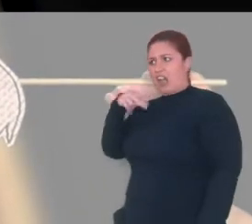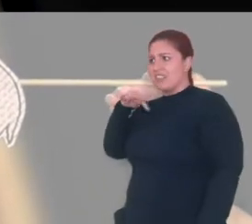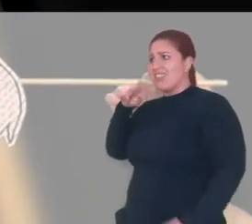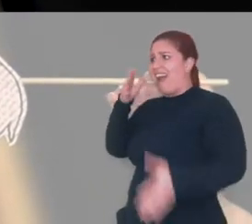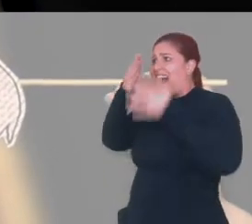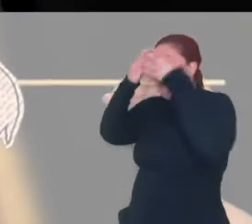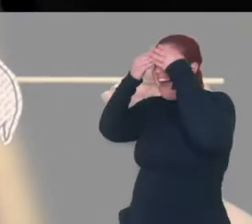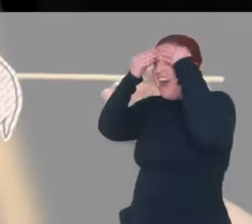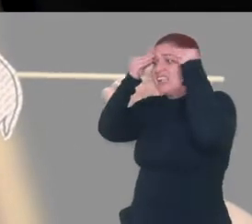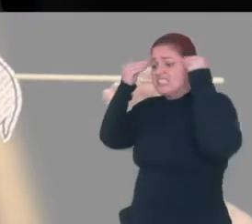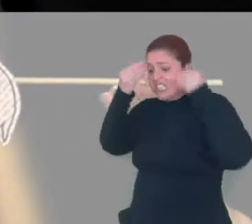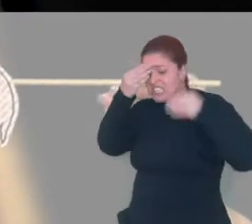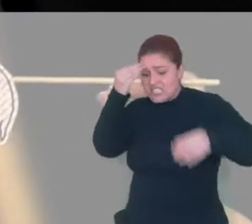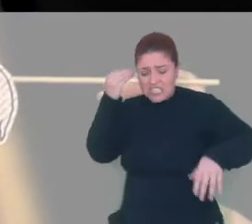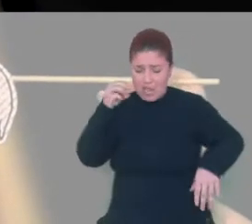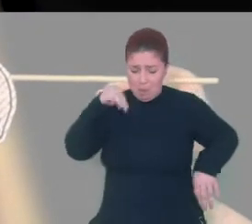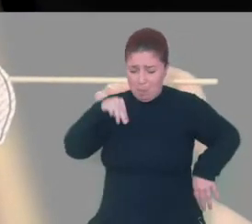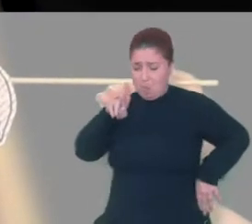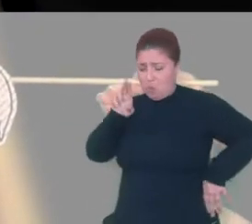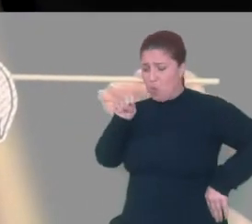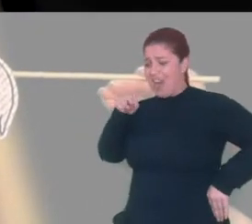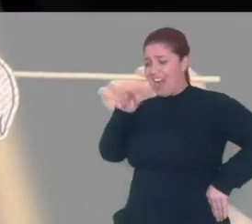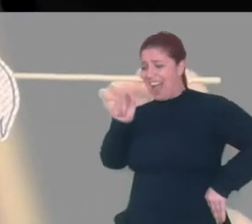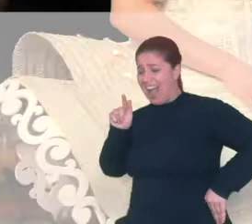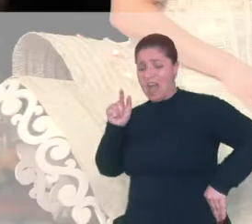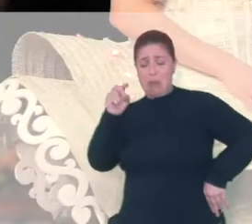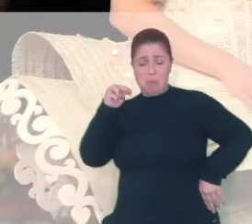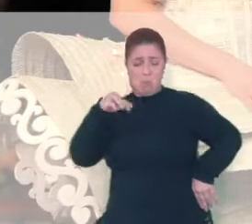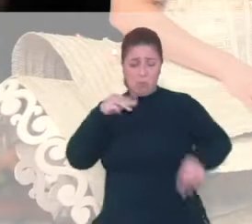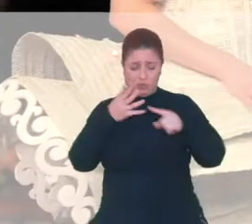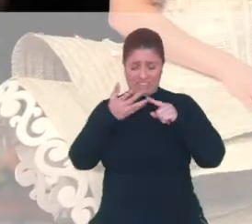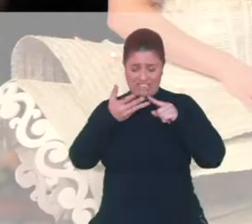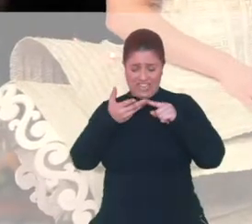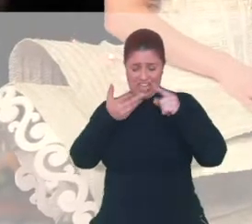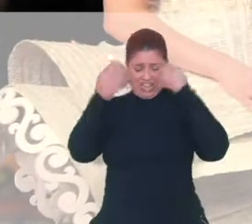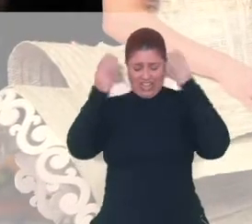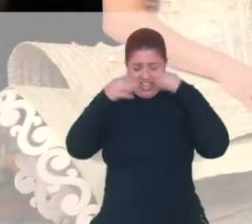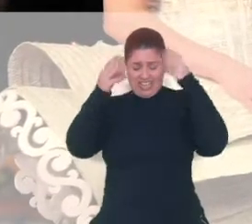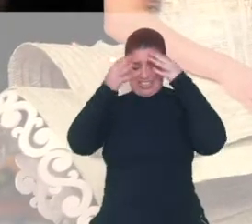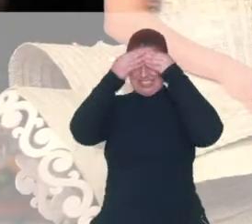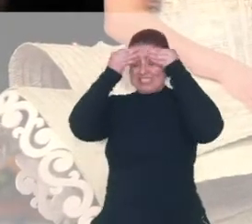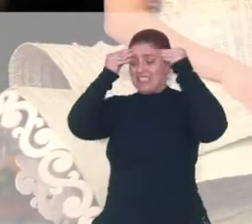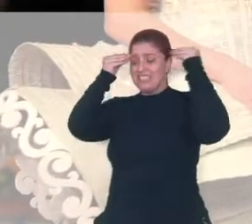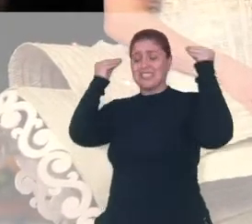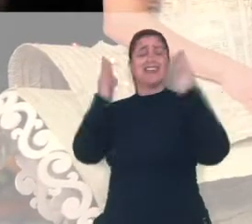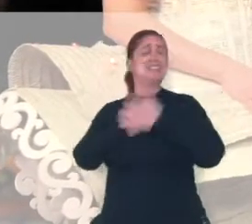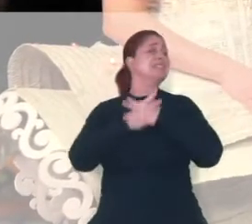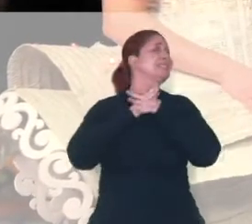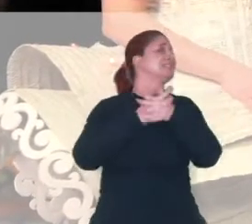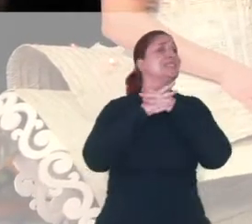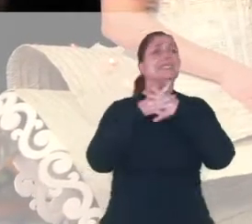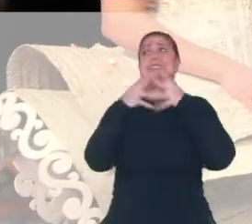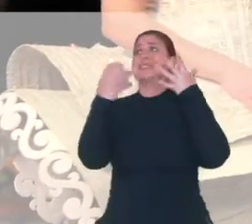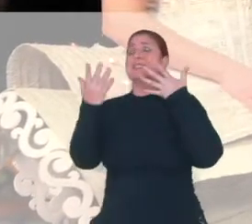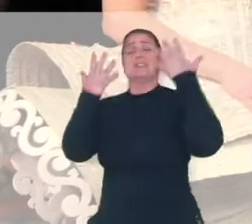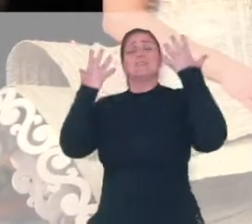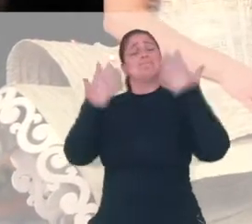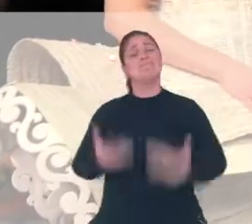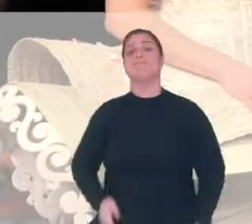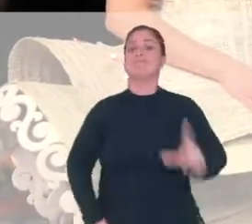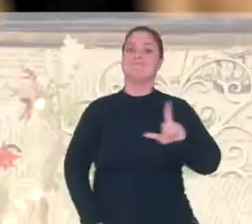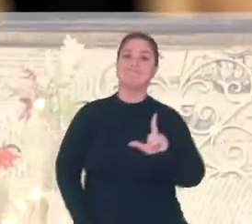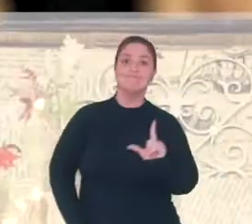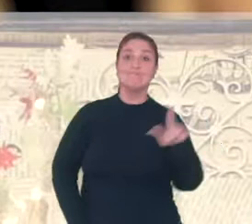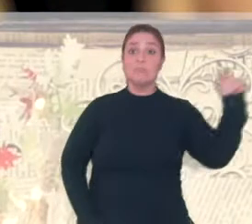Mesmo o nome da fruta era mugamus, gamus, zung. E a anta se atrapalhou todinha. Foi então